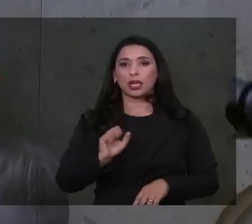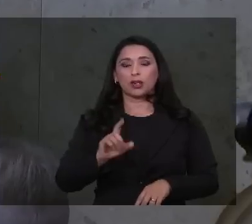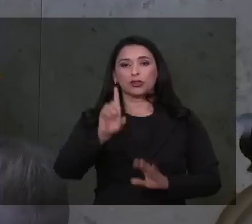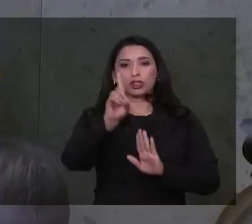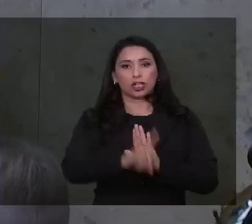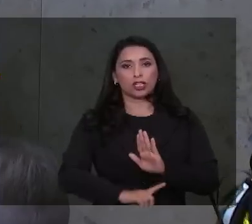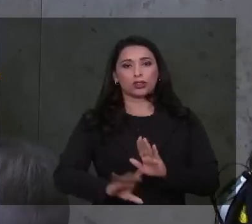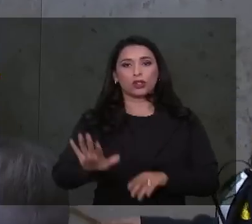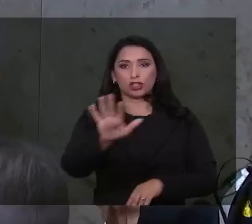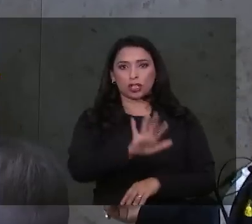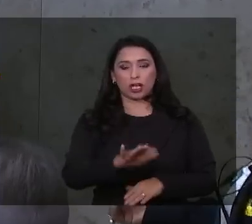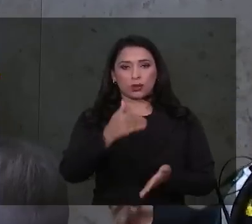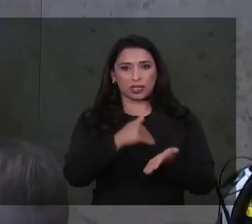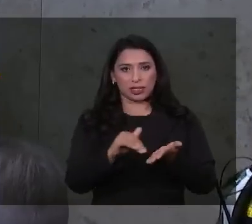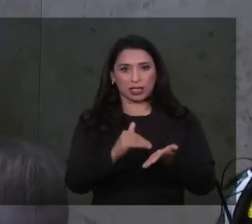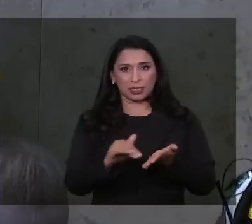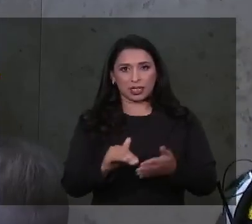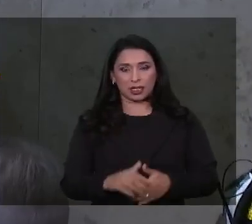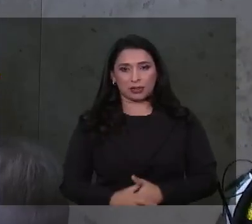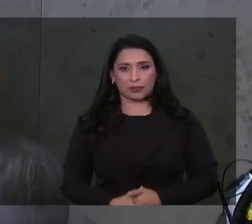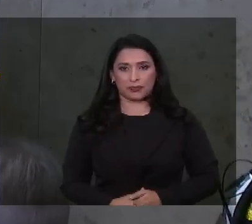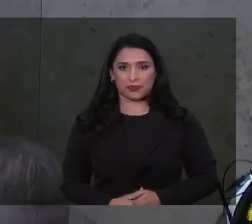Secretaria.